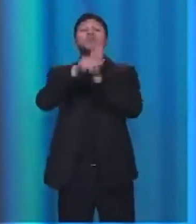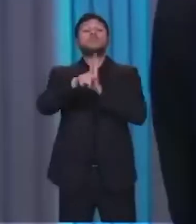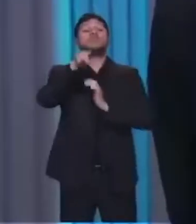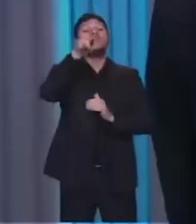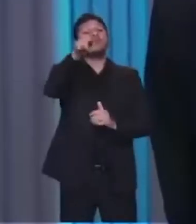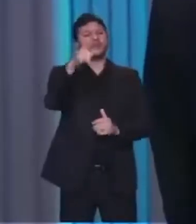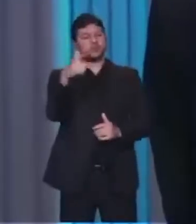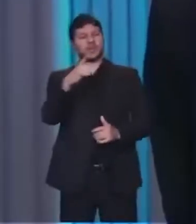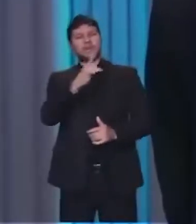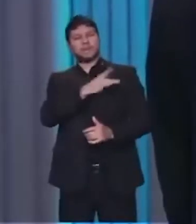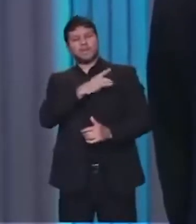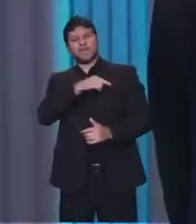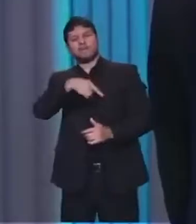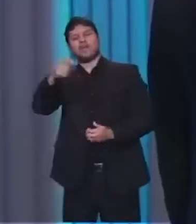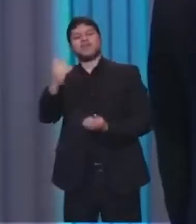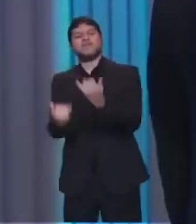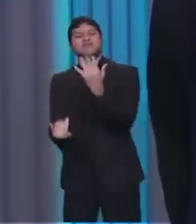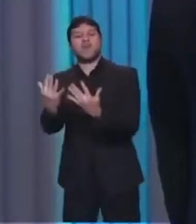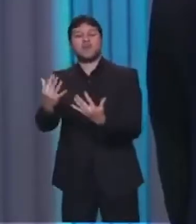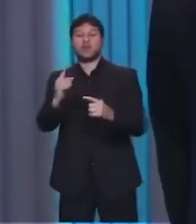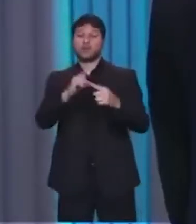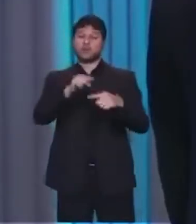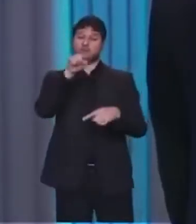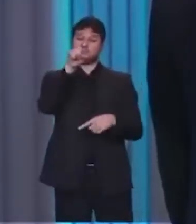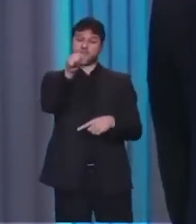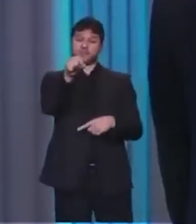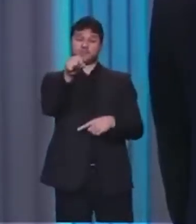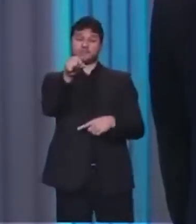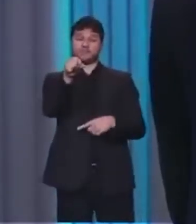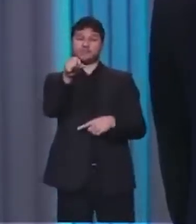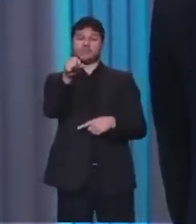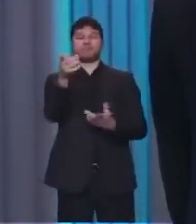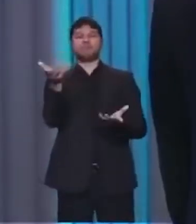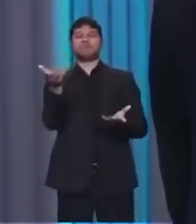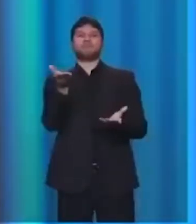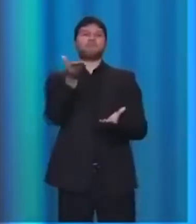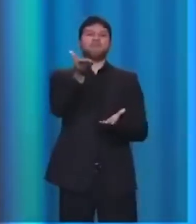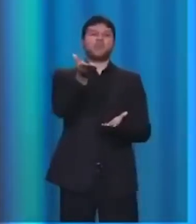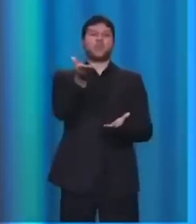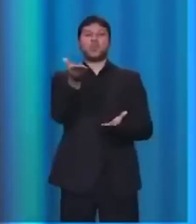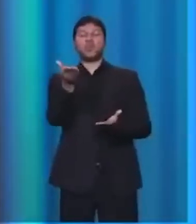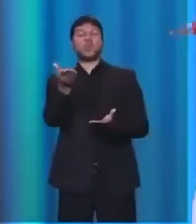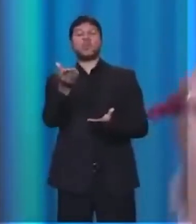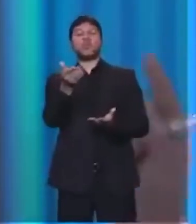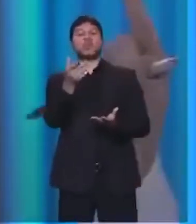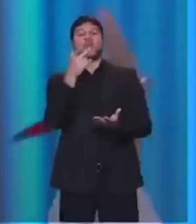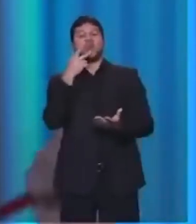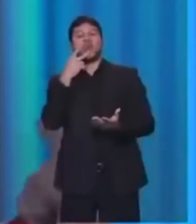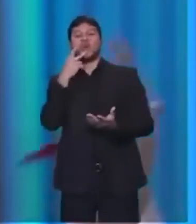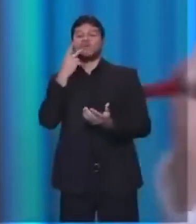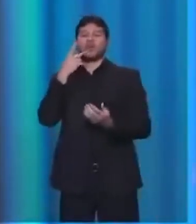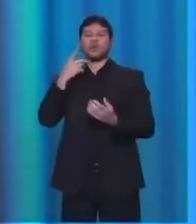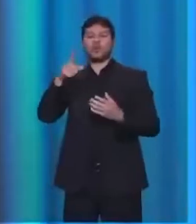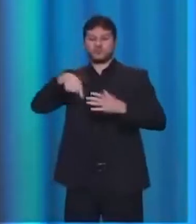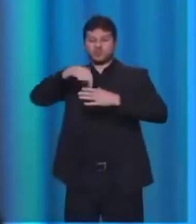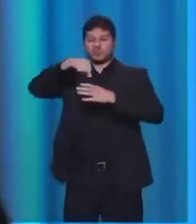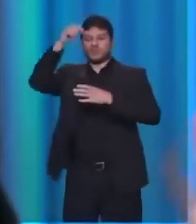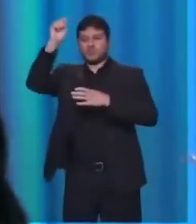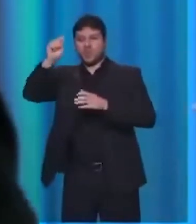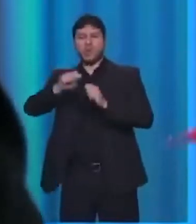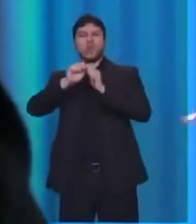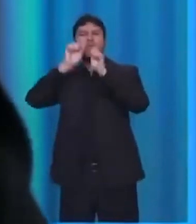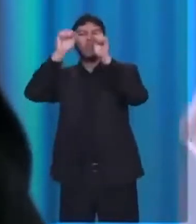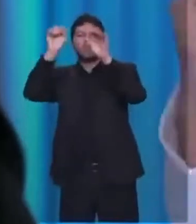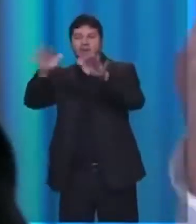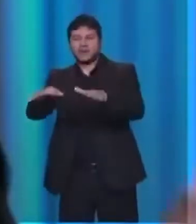senhor não teria medo de ir para o inferno, porque o senhor não disse que deu nenhuma extrema-unção na